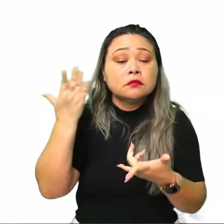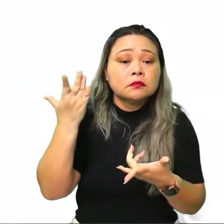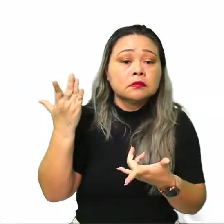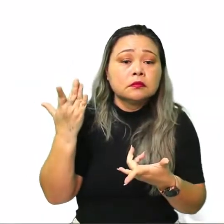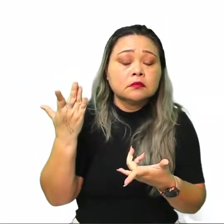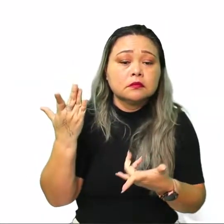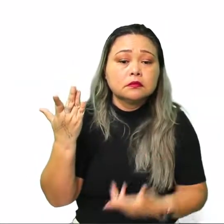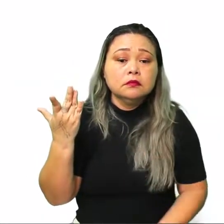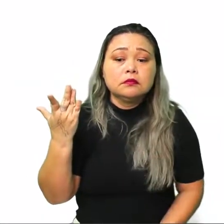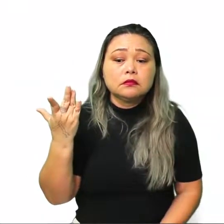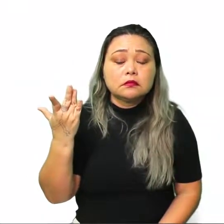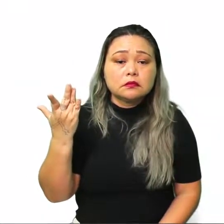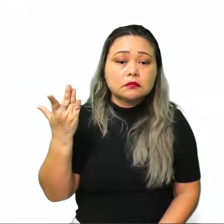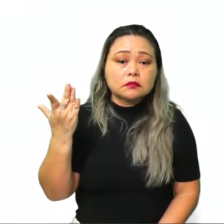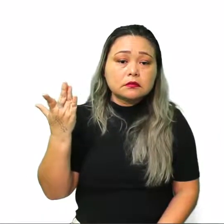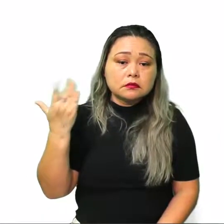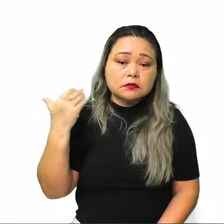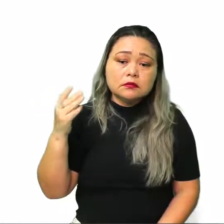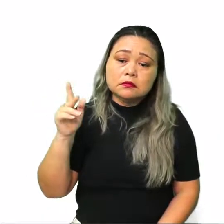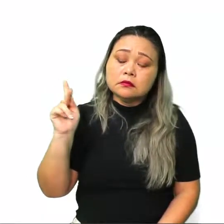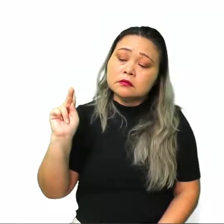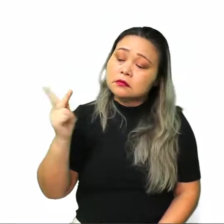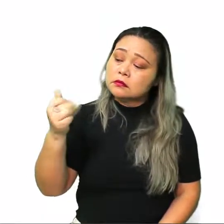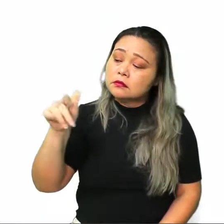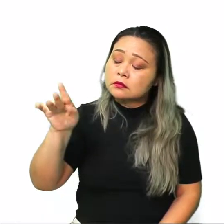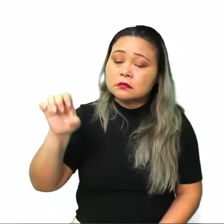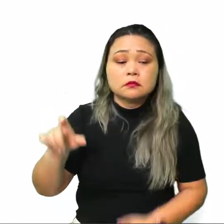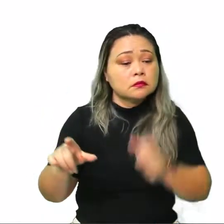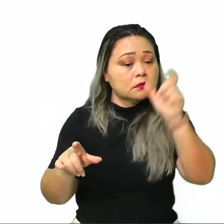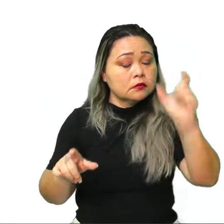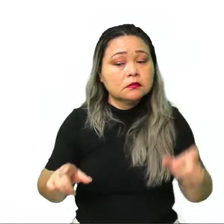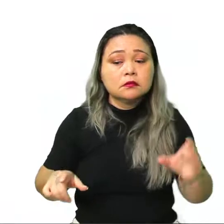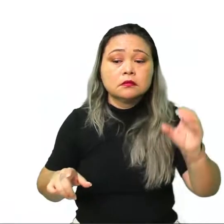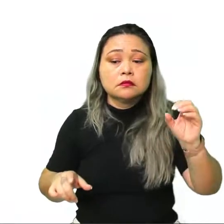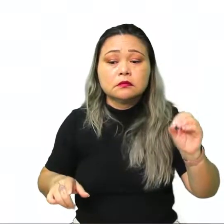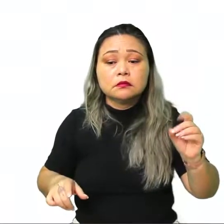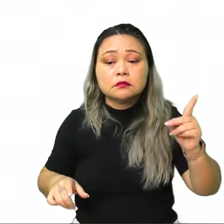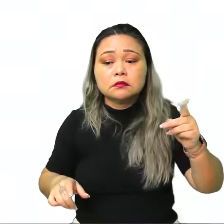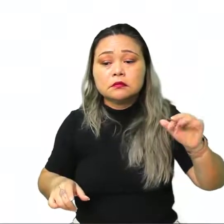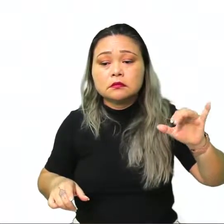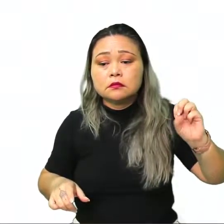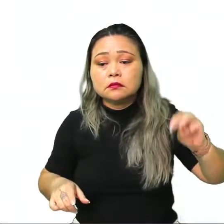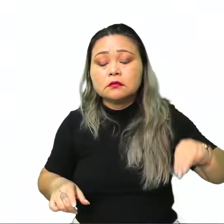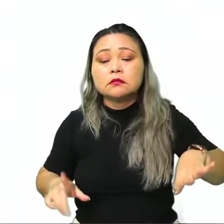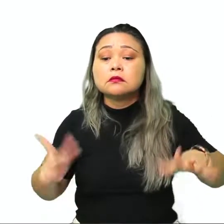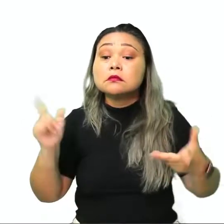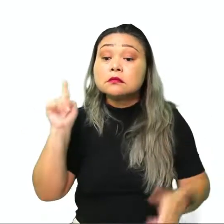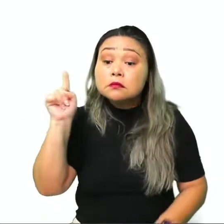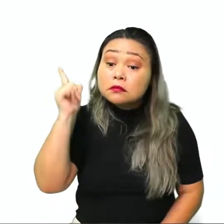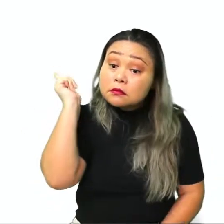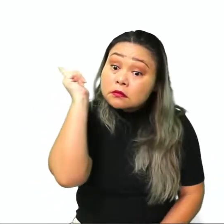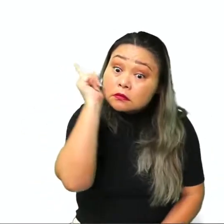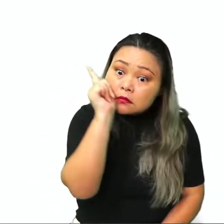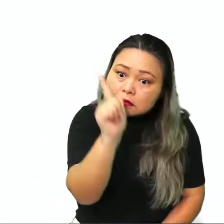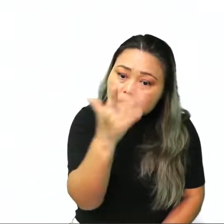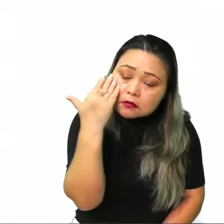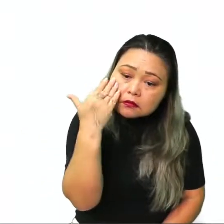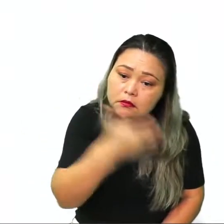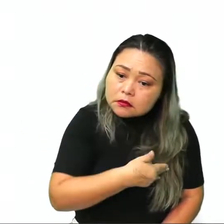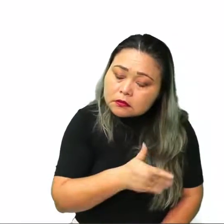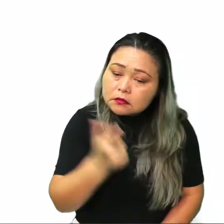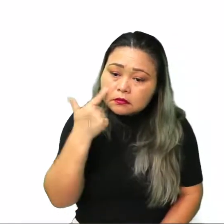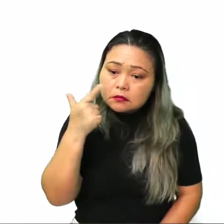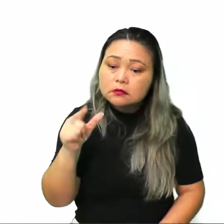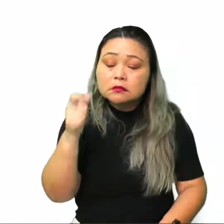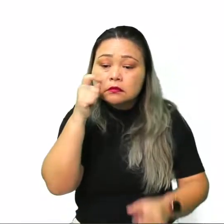sido levantado por Oparin e Haldane. E aí, ele conseguiu, galera, ele conseguiu,